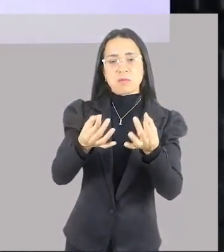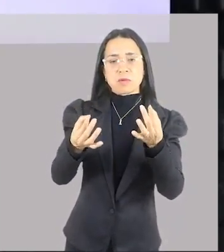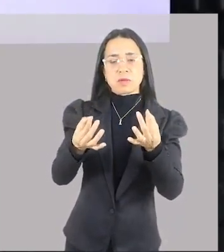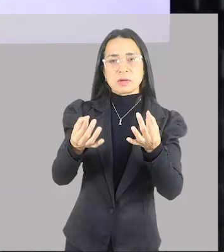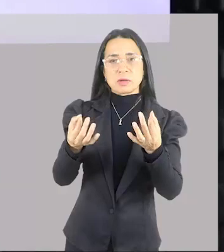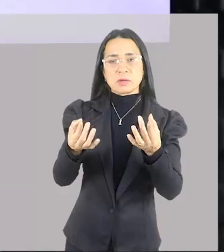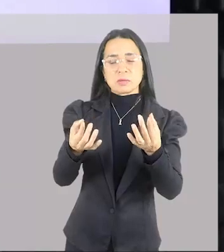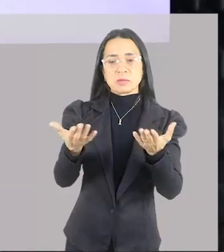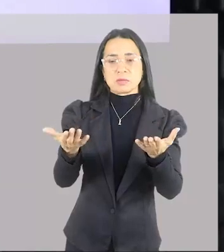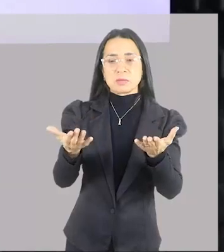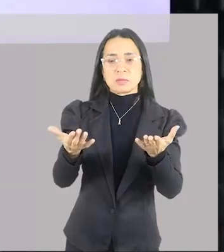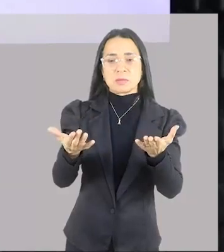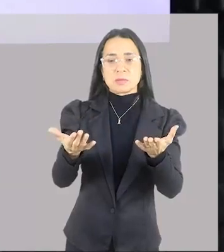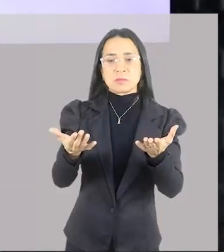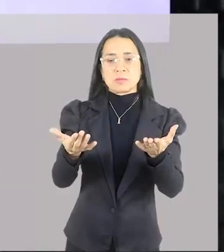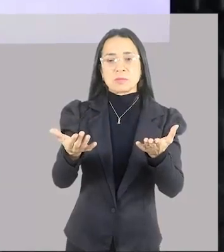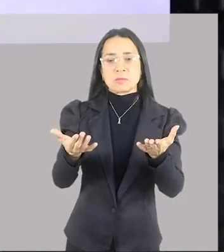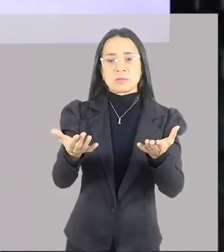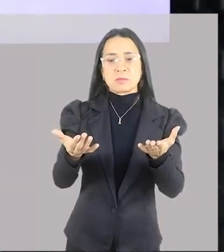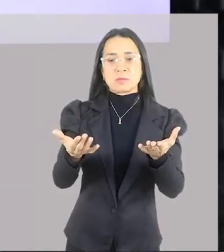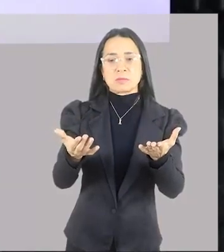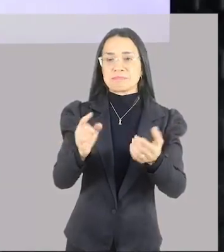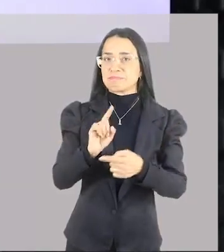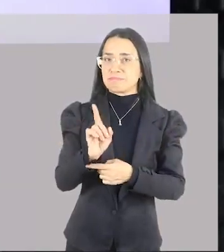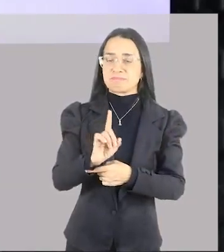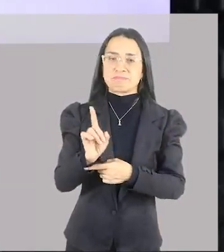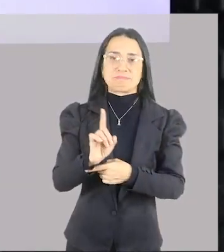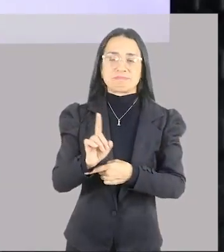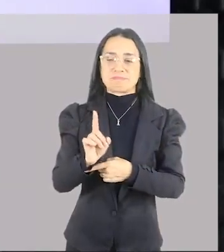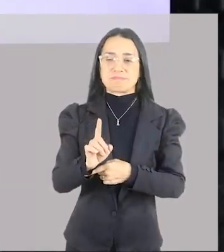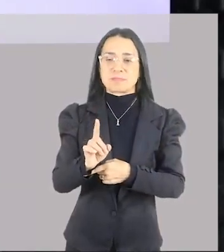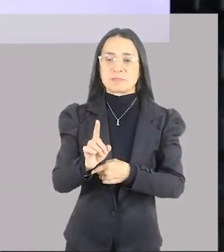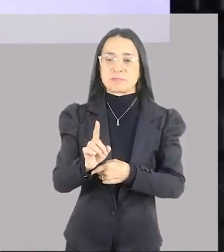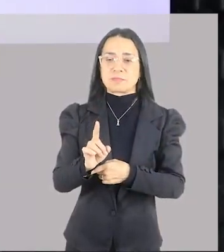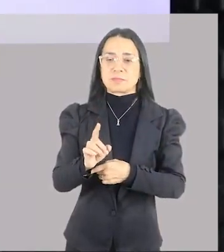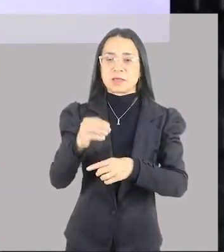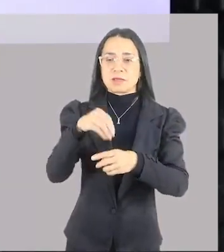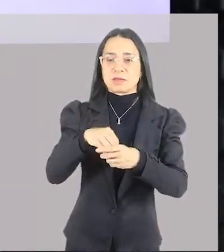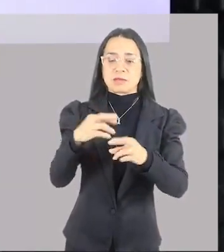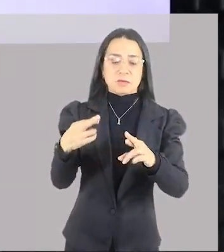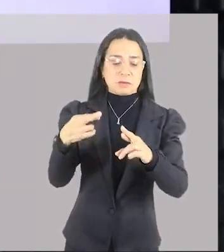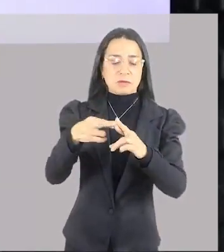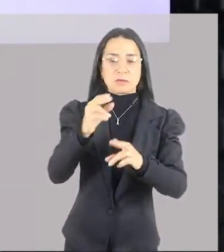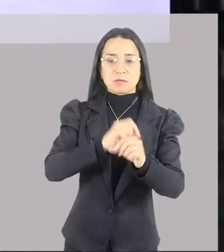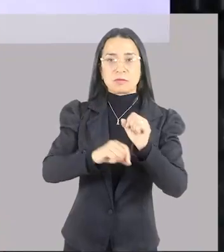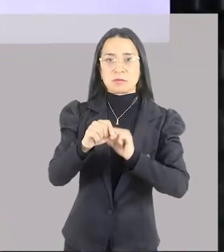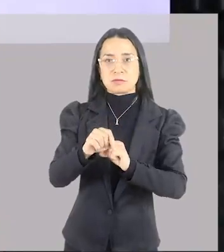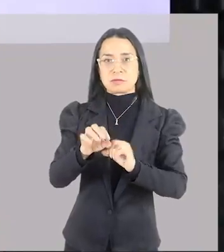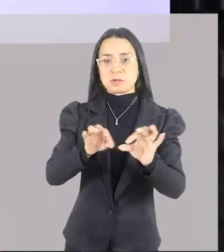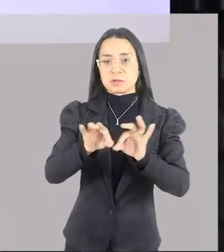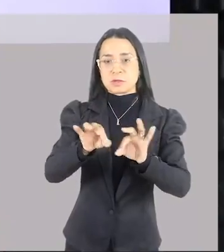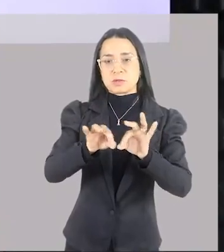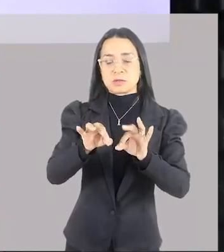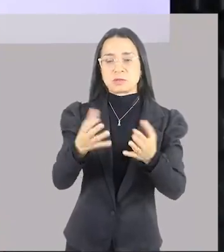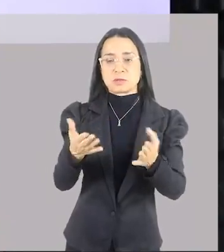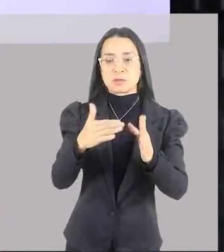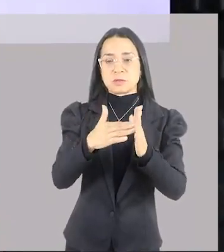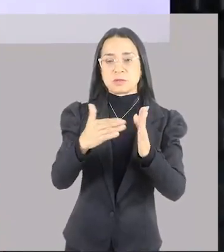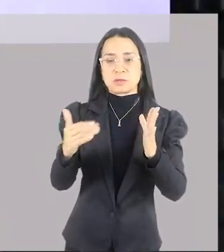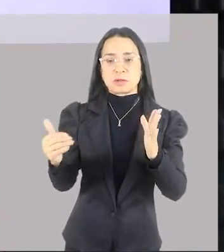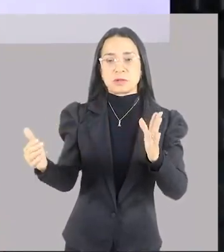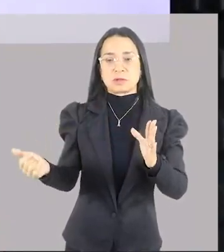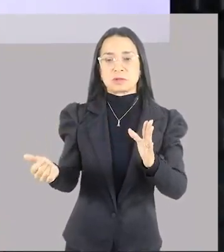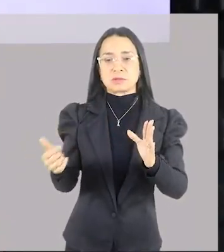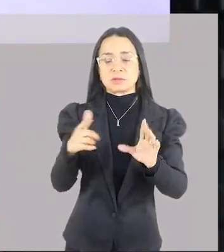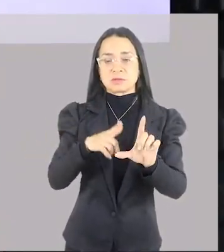uma harmonização, e nós vamos ver que não está dentro da referência dessa harmonização estética, né? Então,